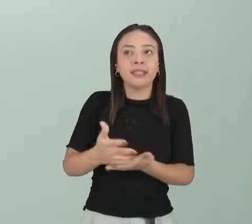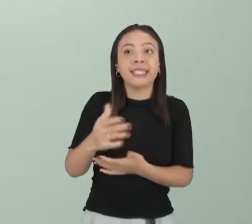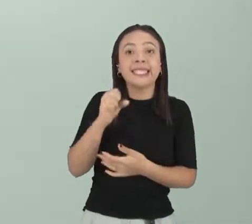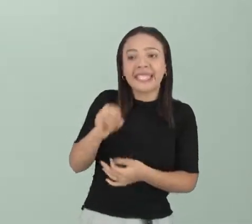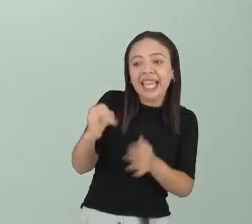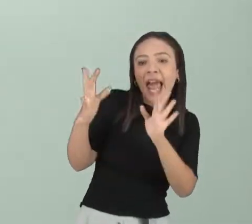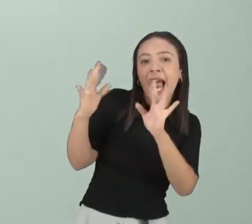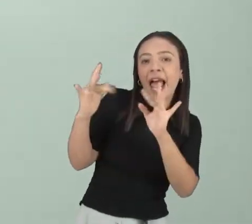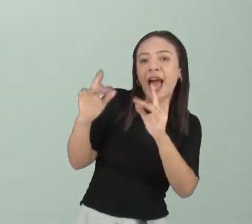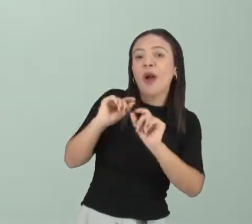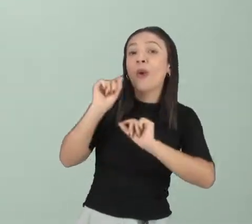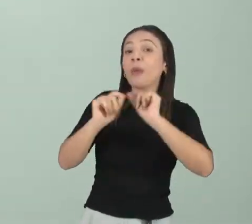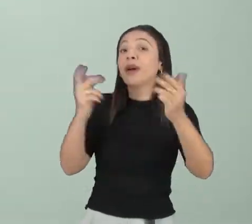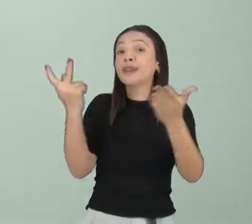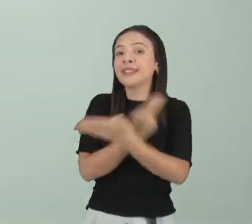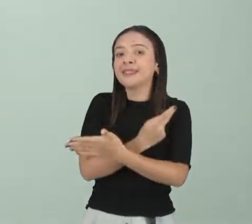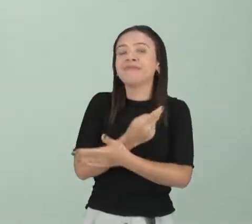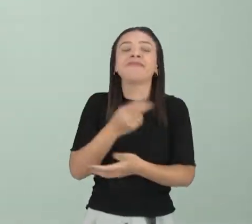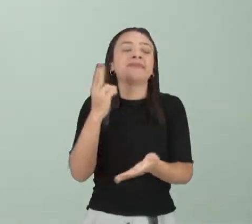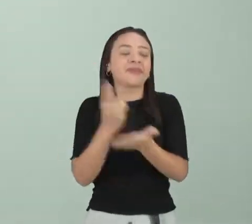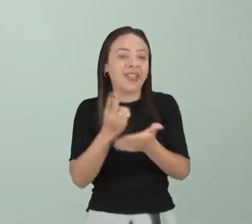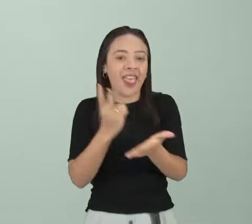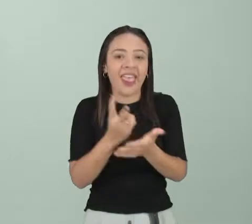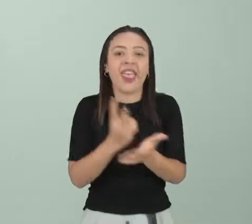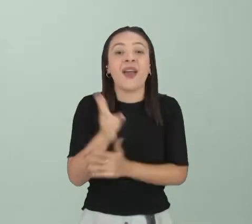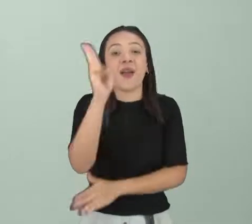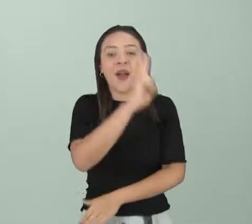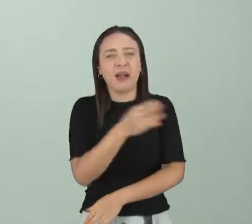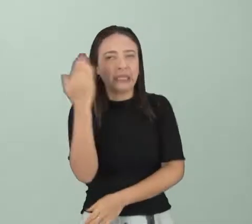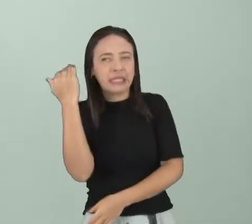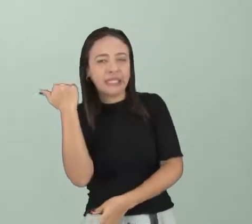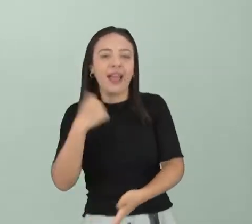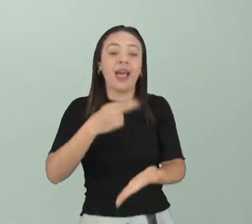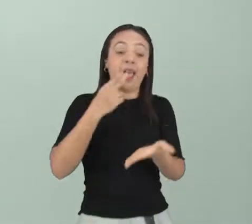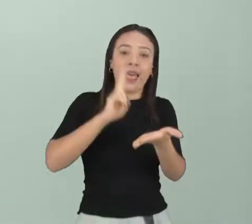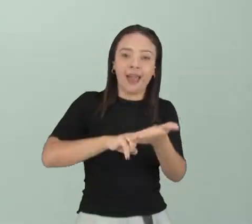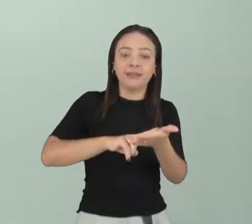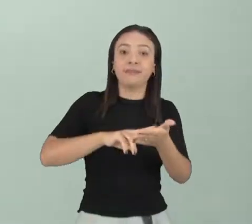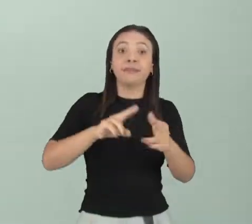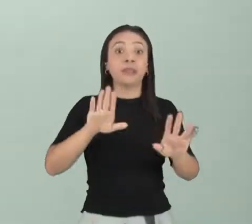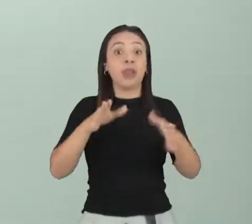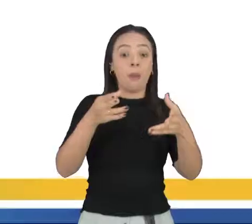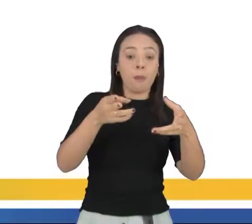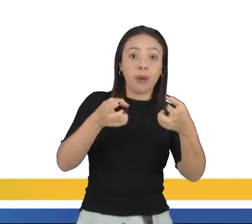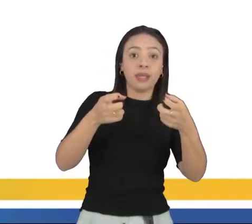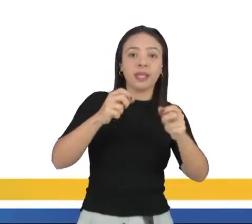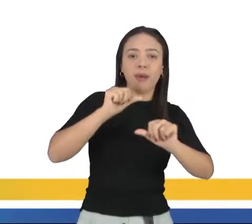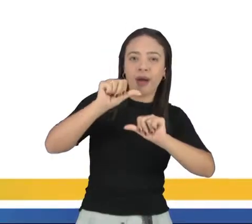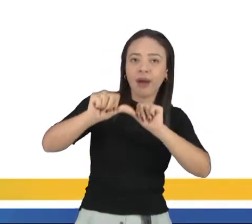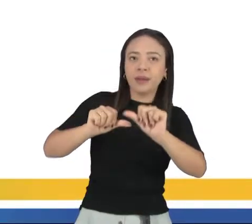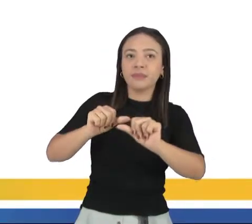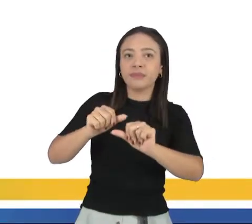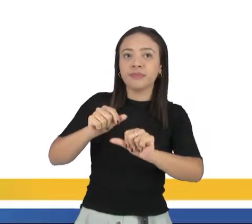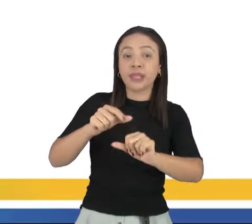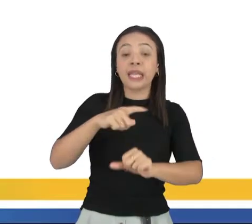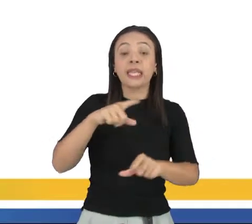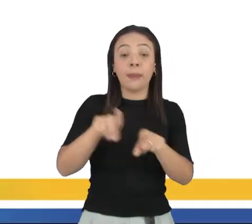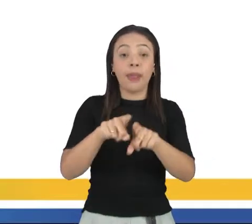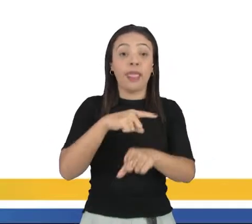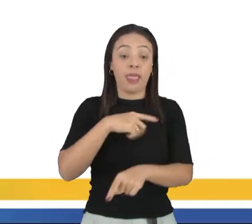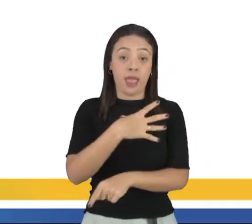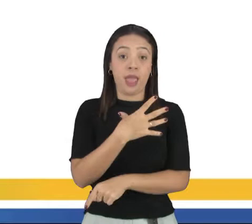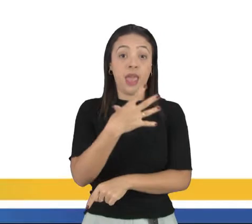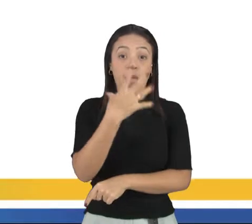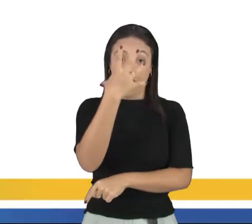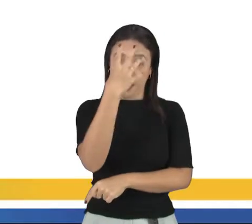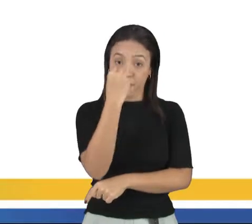essas questões a gente utilizava então aí as cartas então a gente pode perceber essa mudança e na parte de baixo a gente